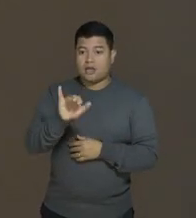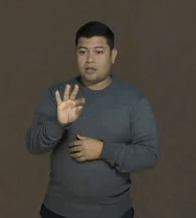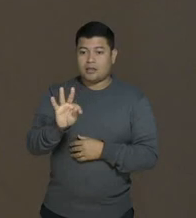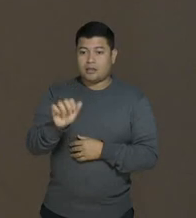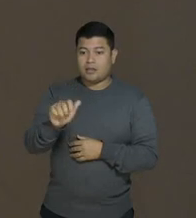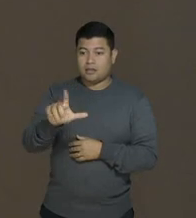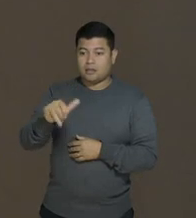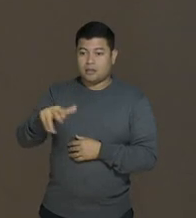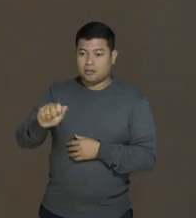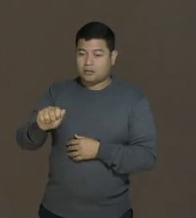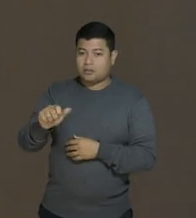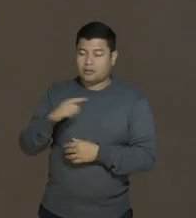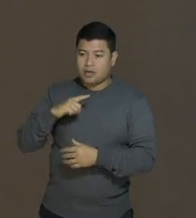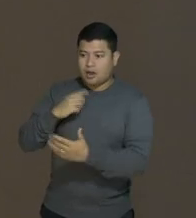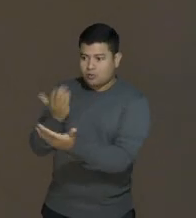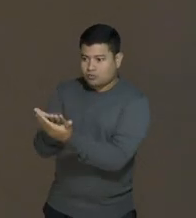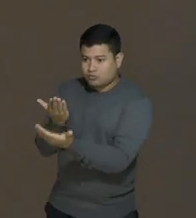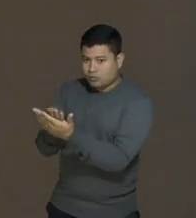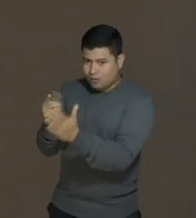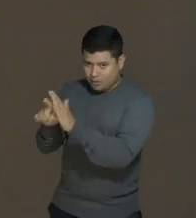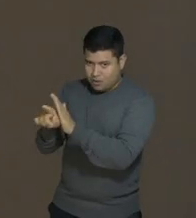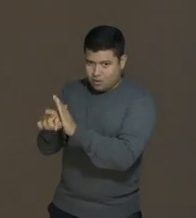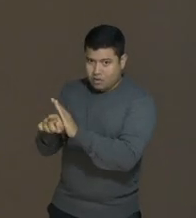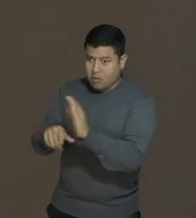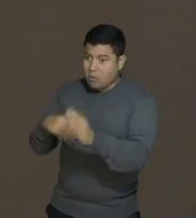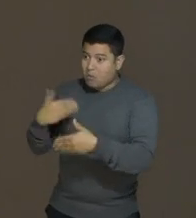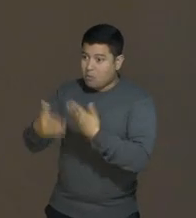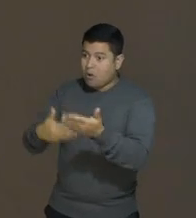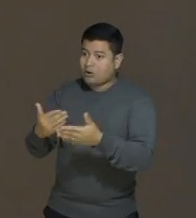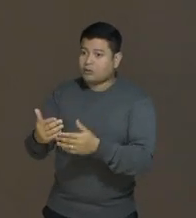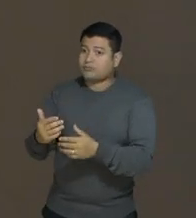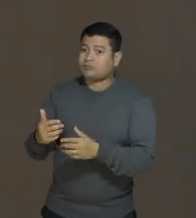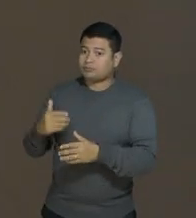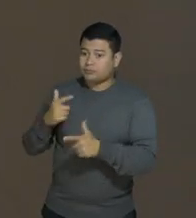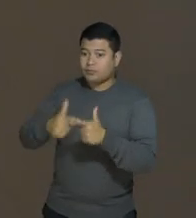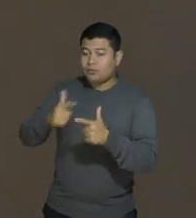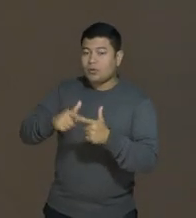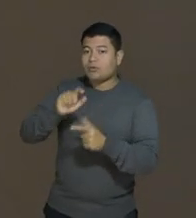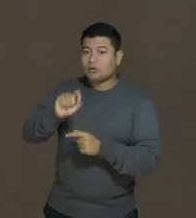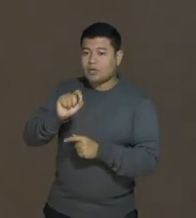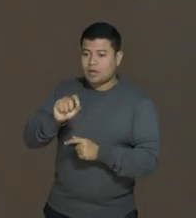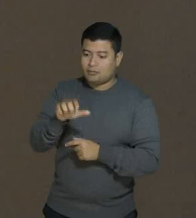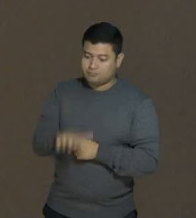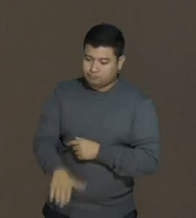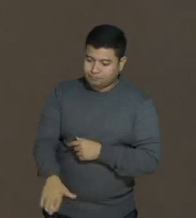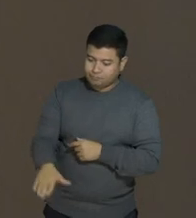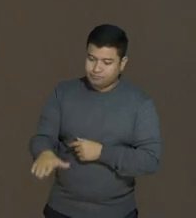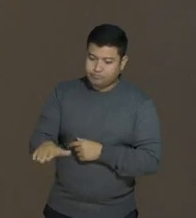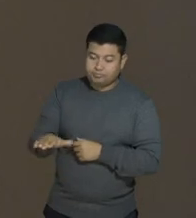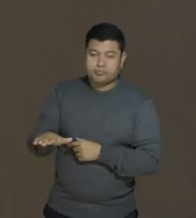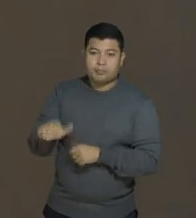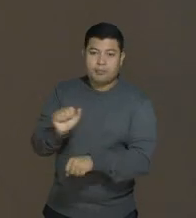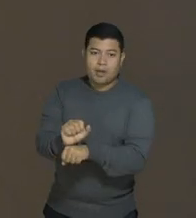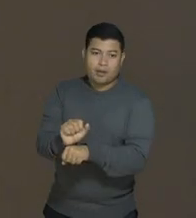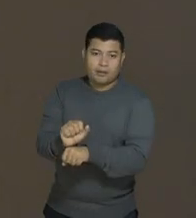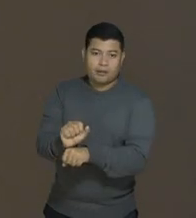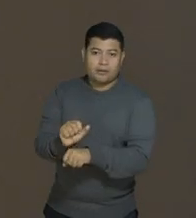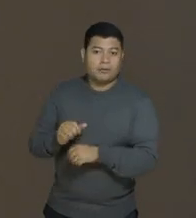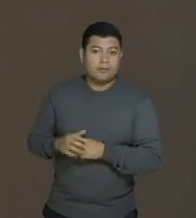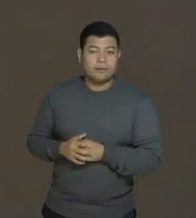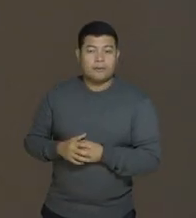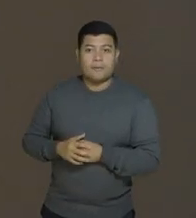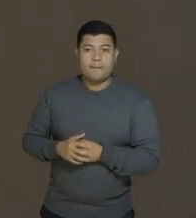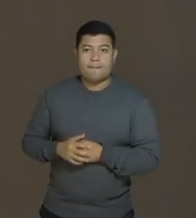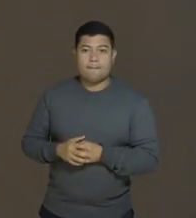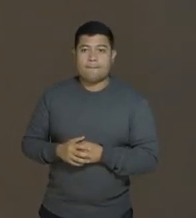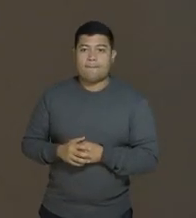crescimento. Não muita coisa, mas há uma diminuição de crescimento. Eu tenho criança minha que toma Ritalina e toma hormônio,